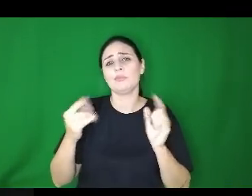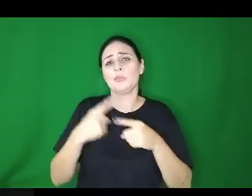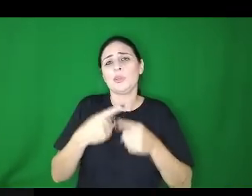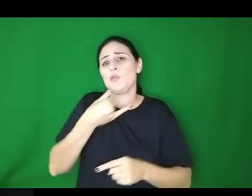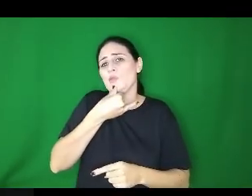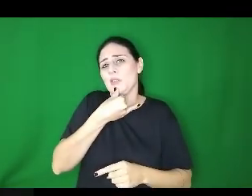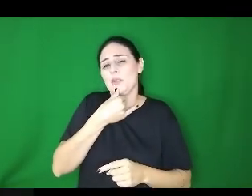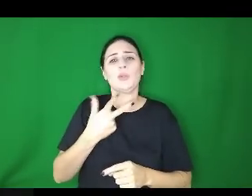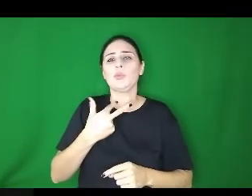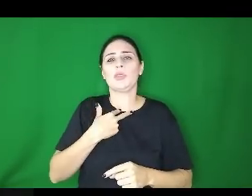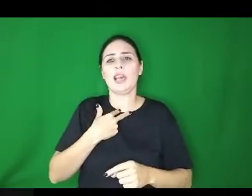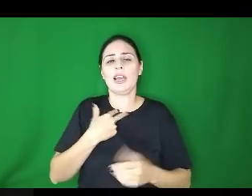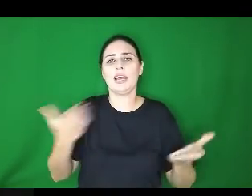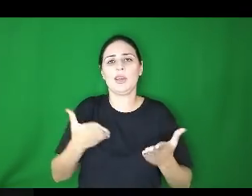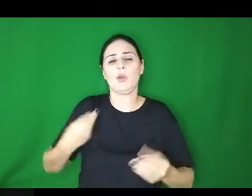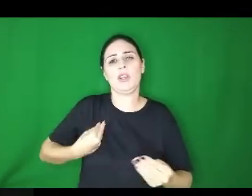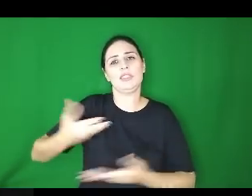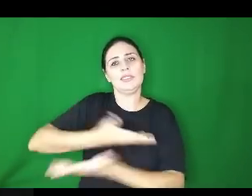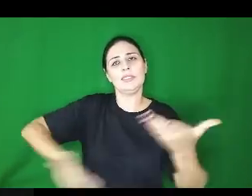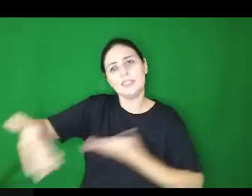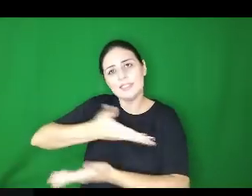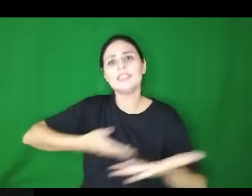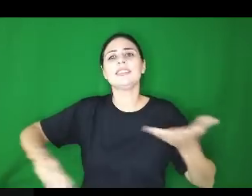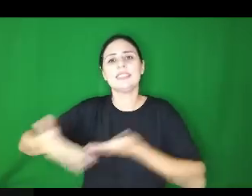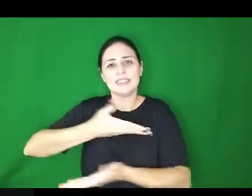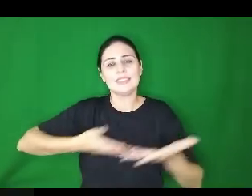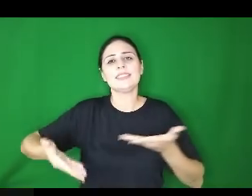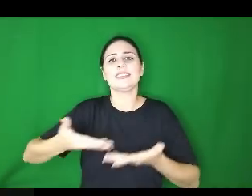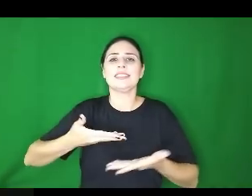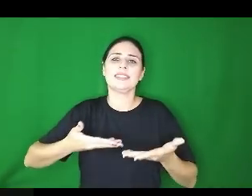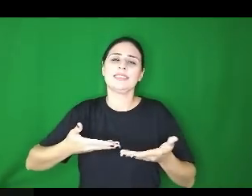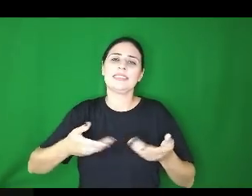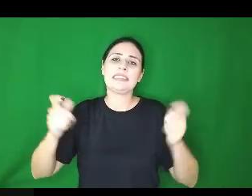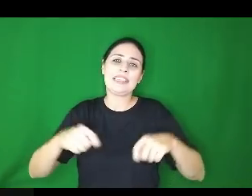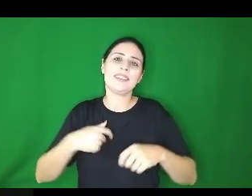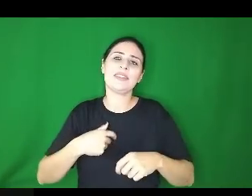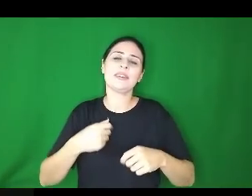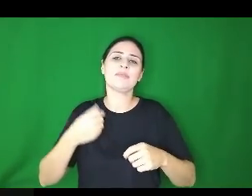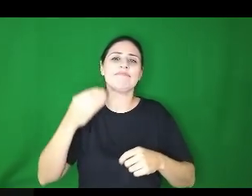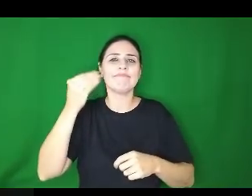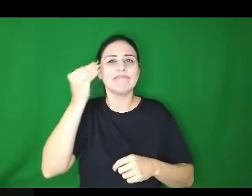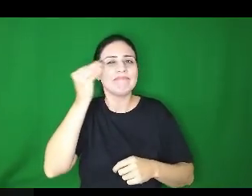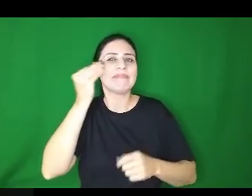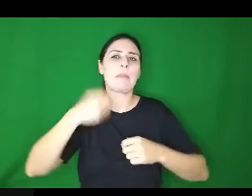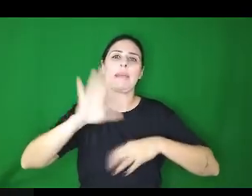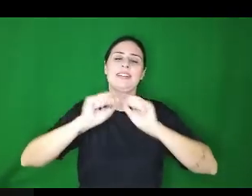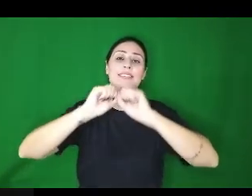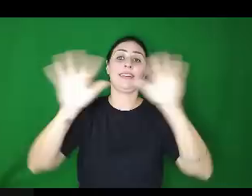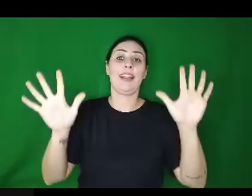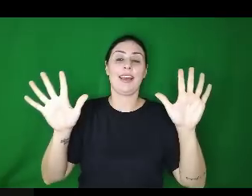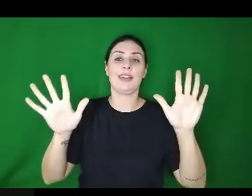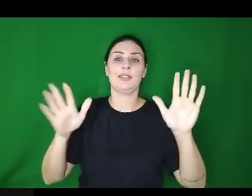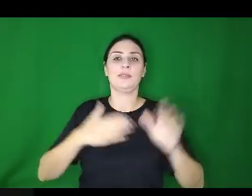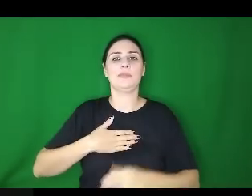que tem algumas perguntas que, que a pessoal da Secretaria de Educação fez, mas se acaso, né, como